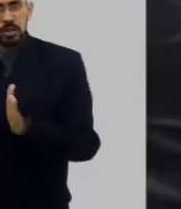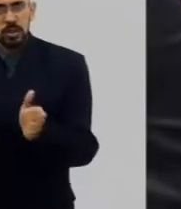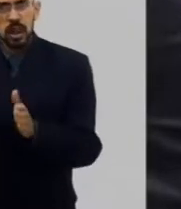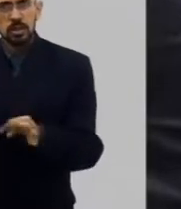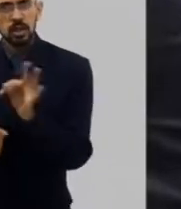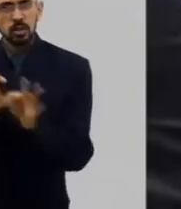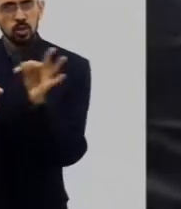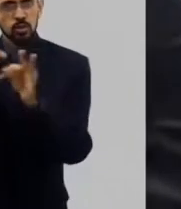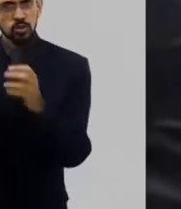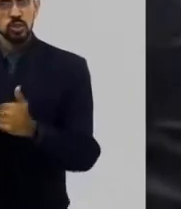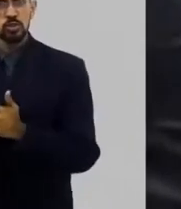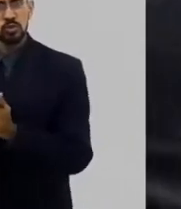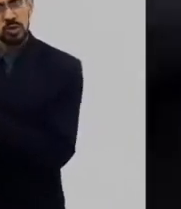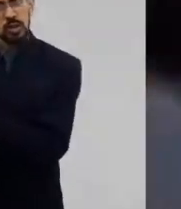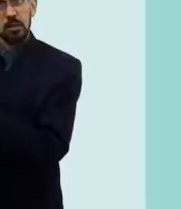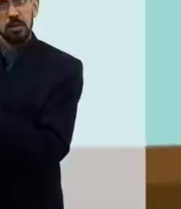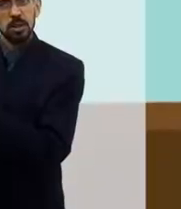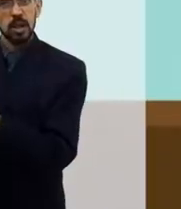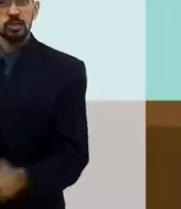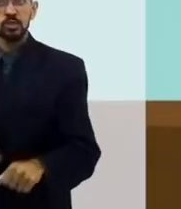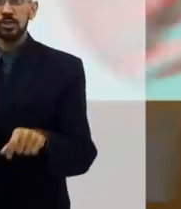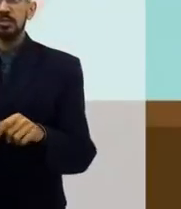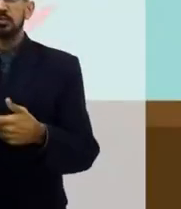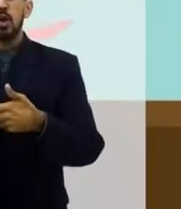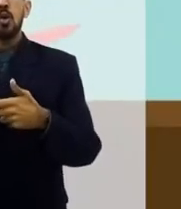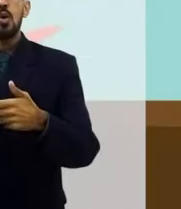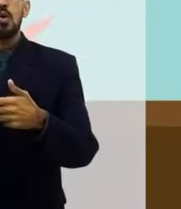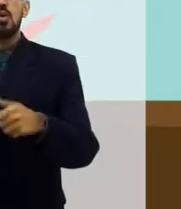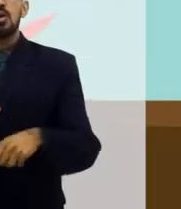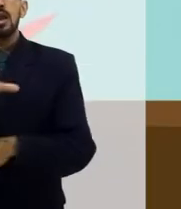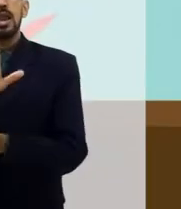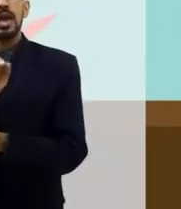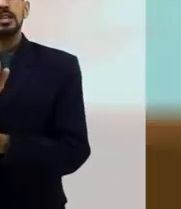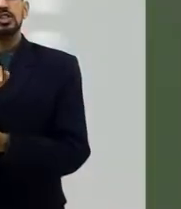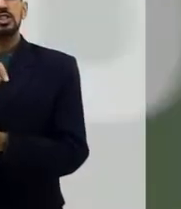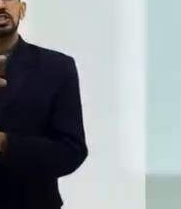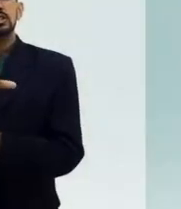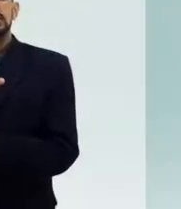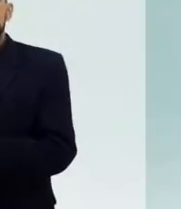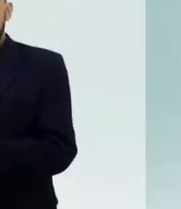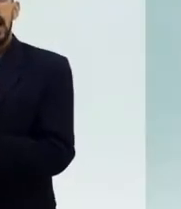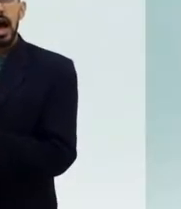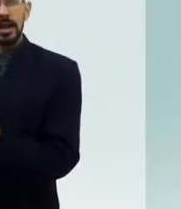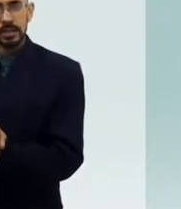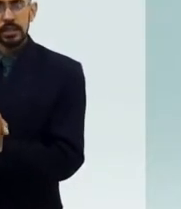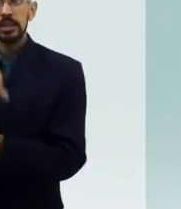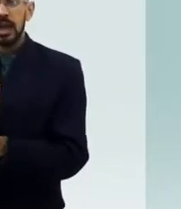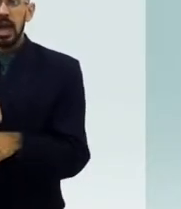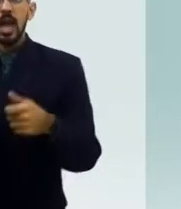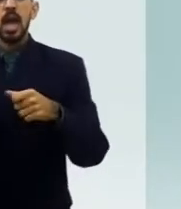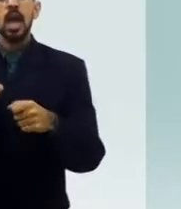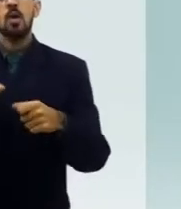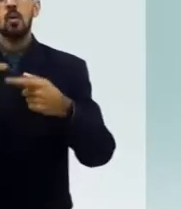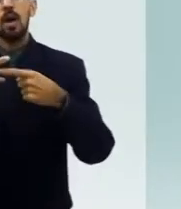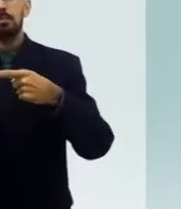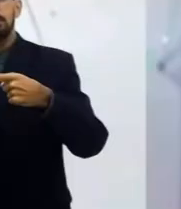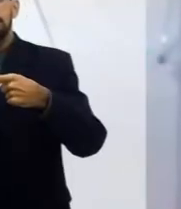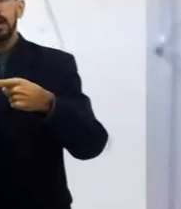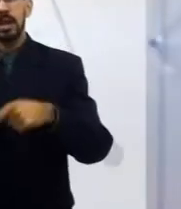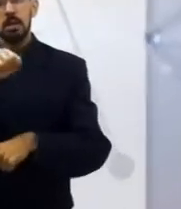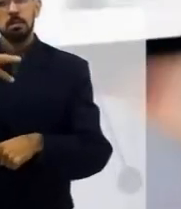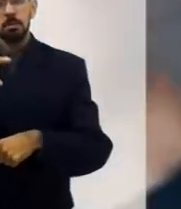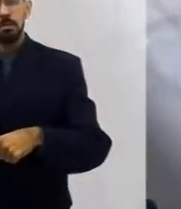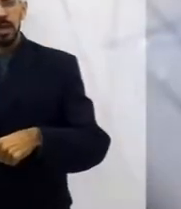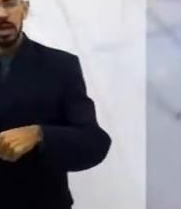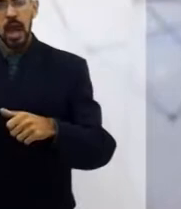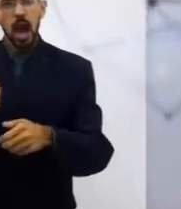e sustentabilidade. E o Legisla aqui é mais um passo nessa direção, um aplicativo que amplia ainda